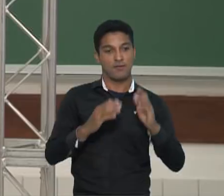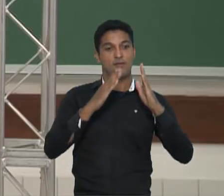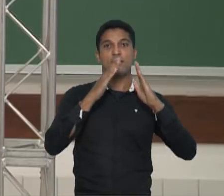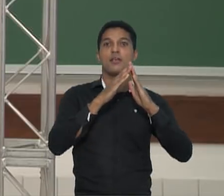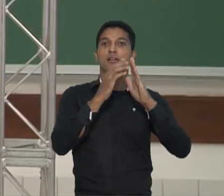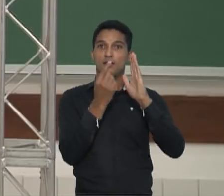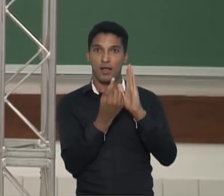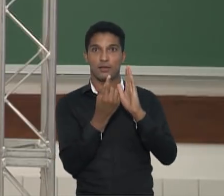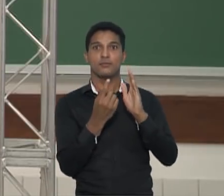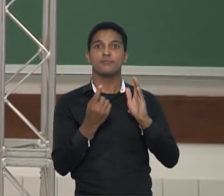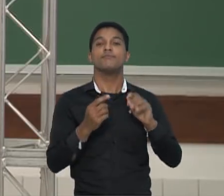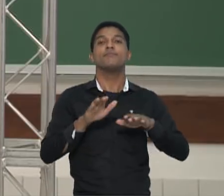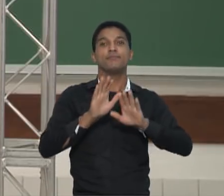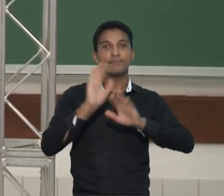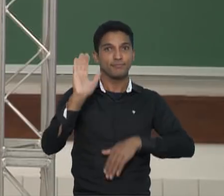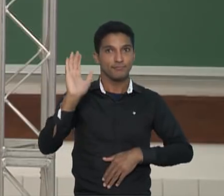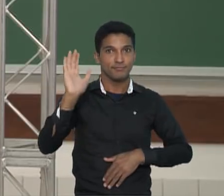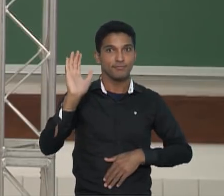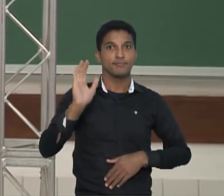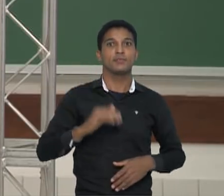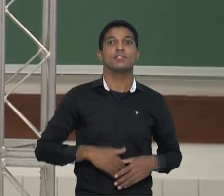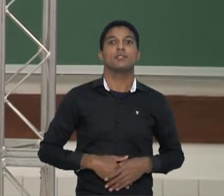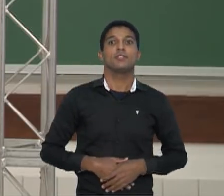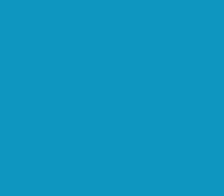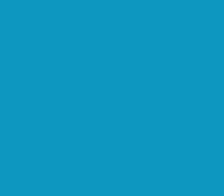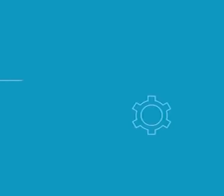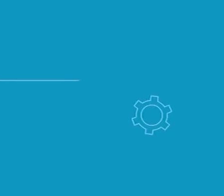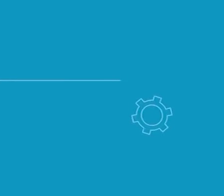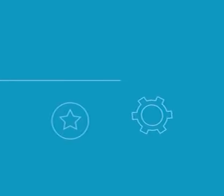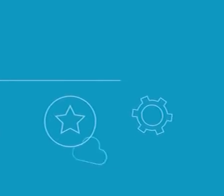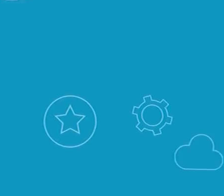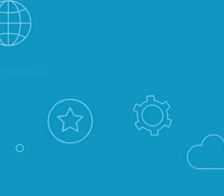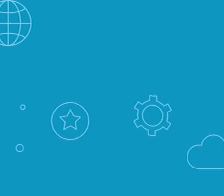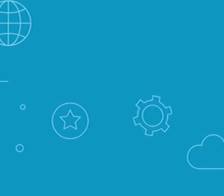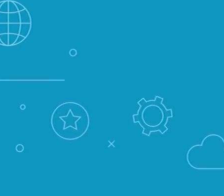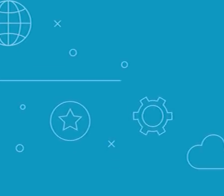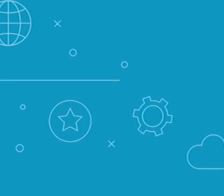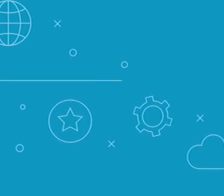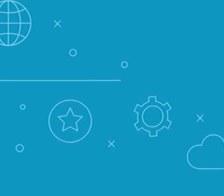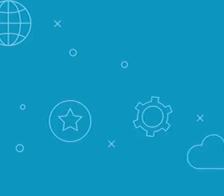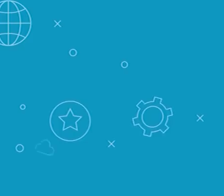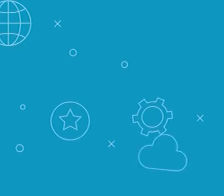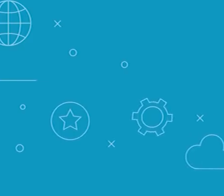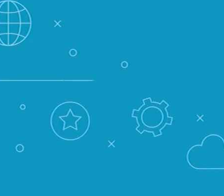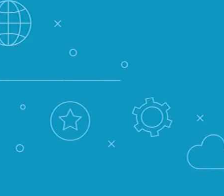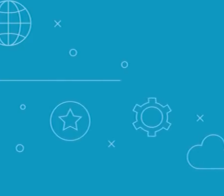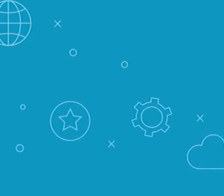casa. Tchau!